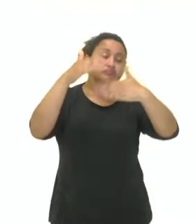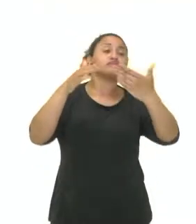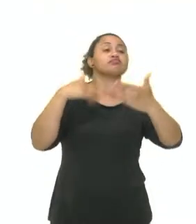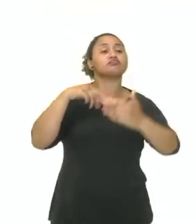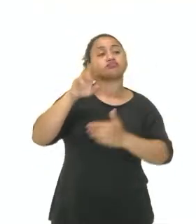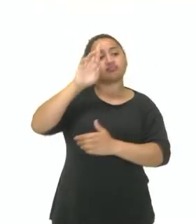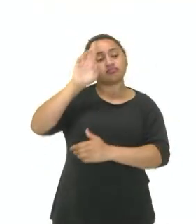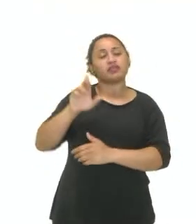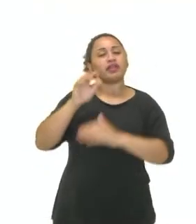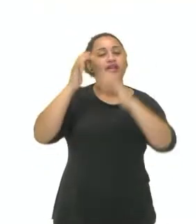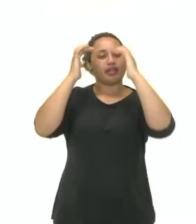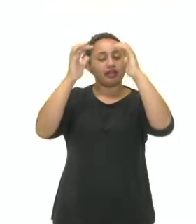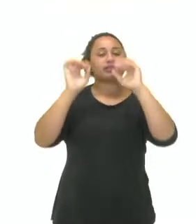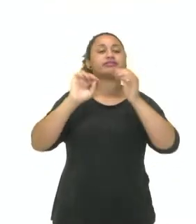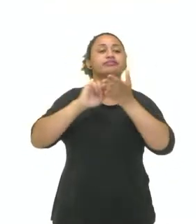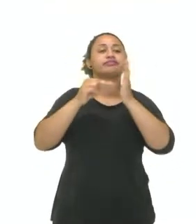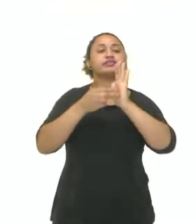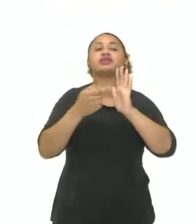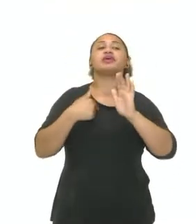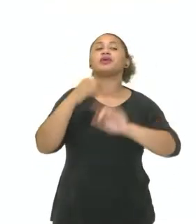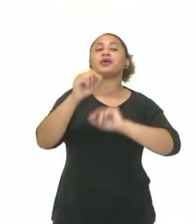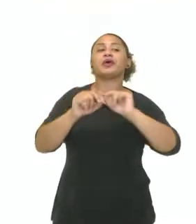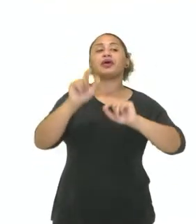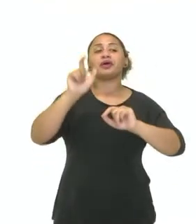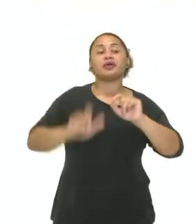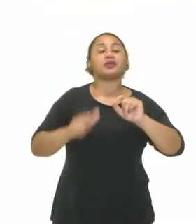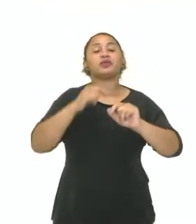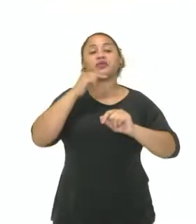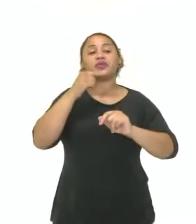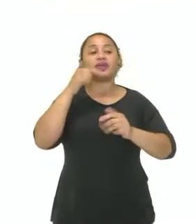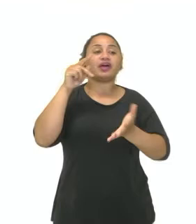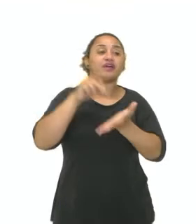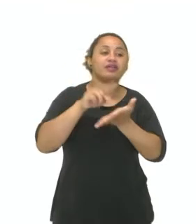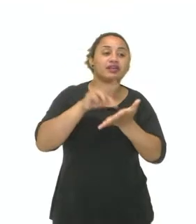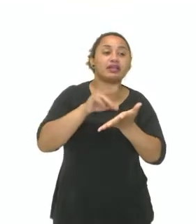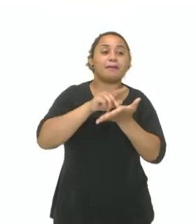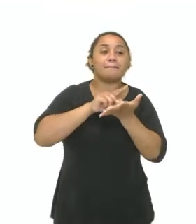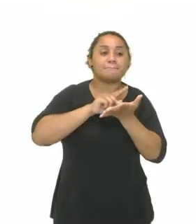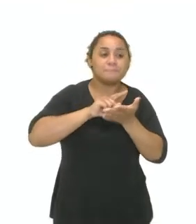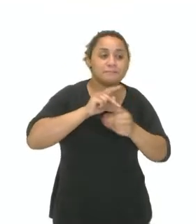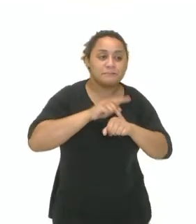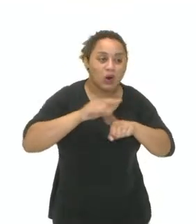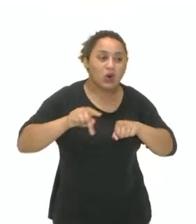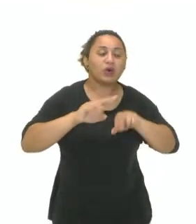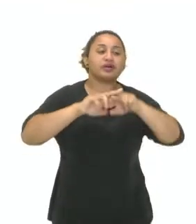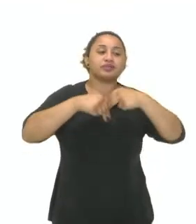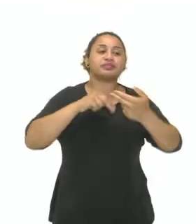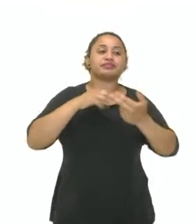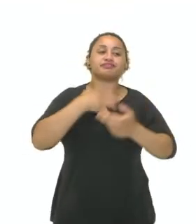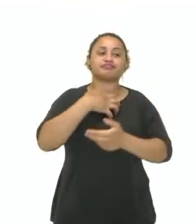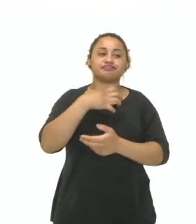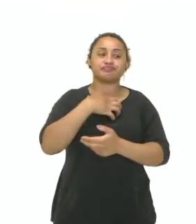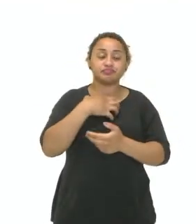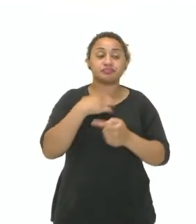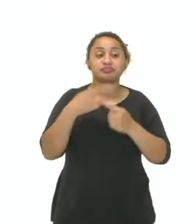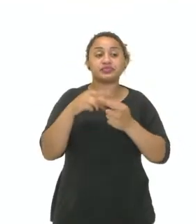o qual o homem não pode alcançar a verdade pura através dos seus sentidos, pois as verdades residem nas abstrações da